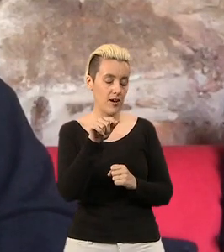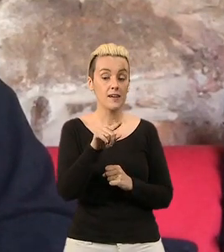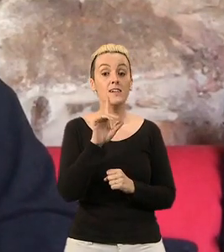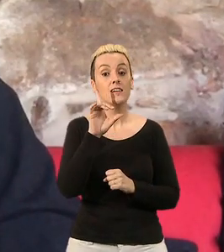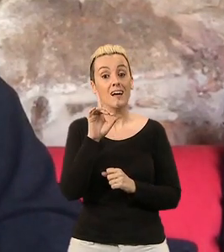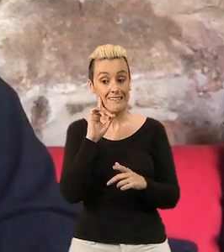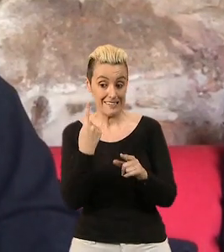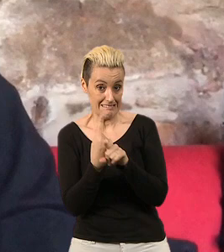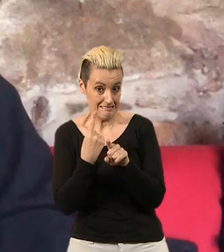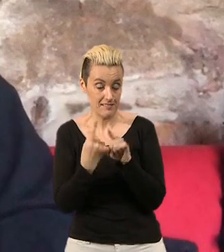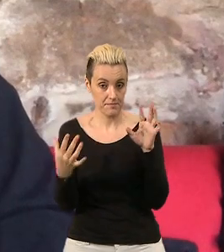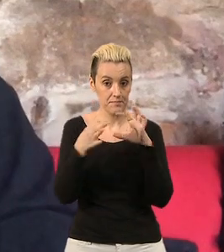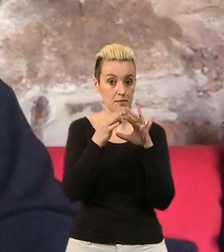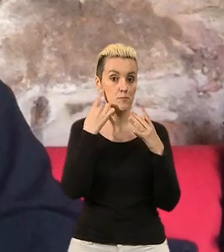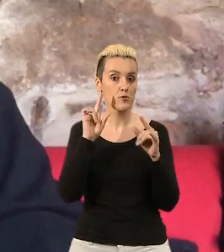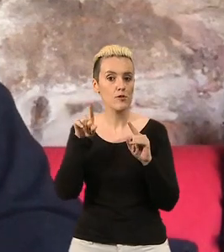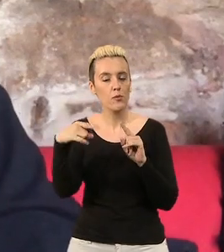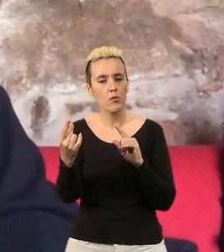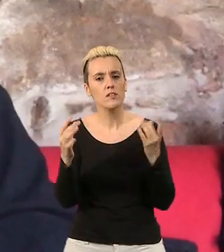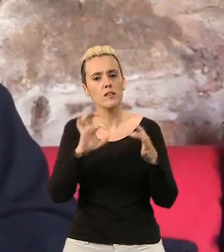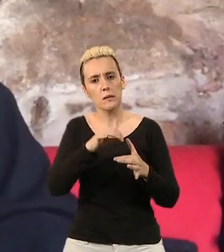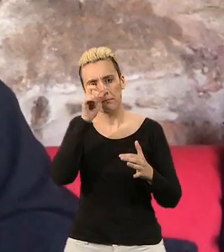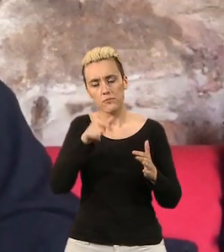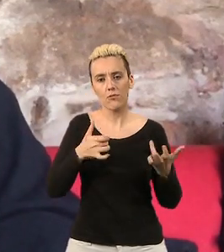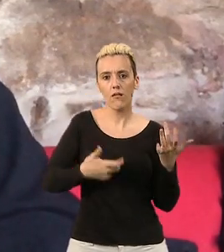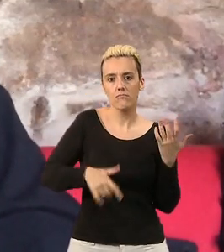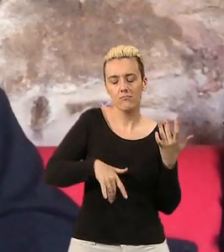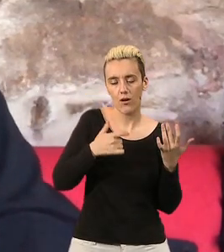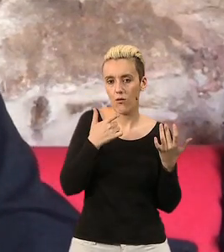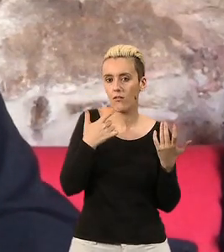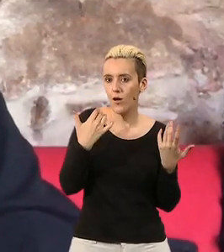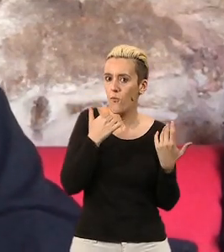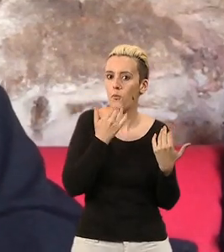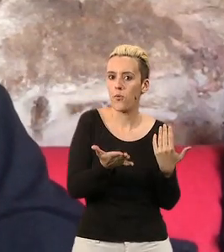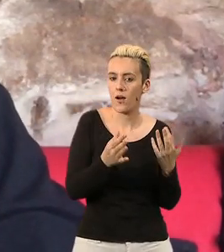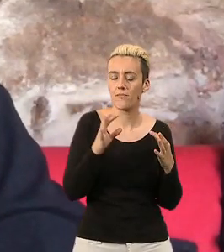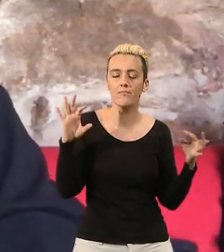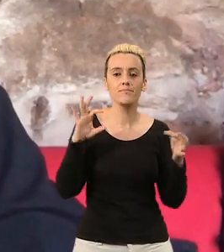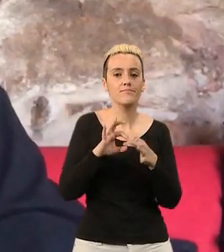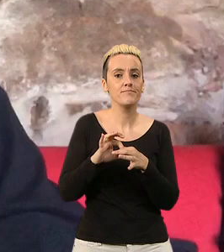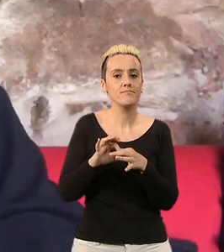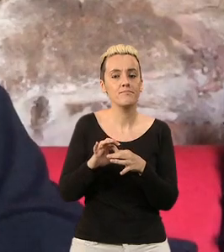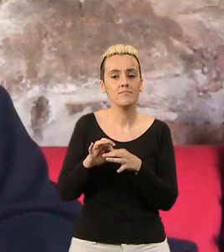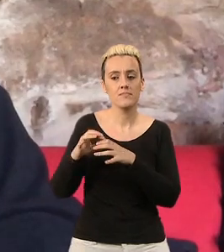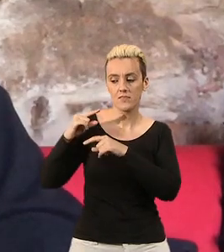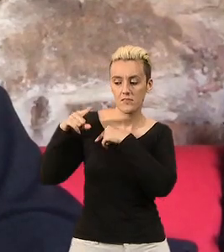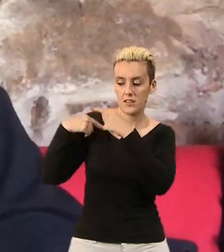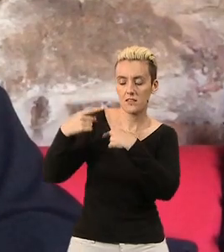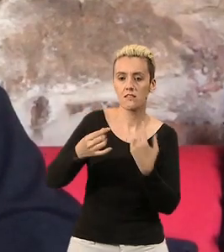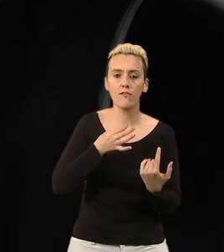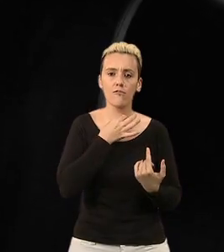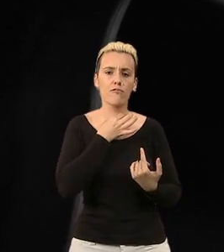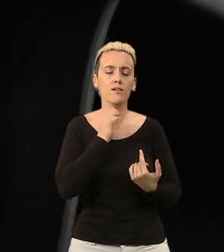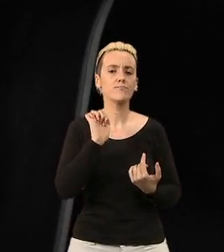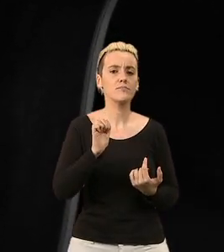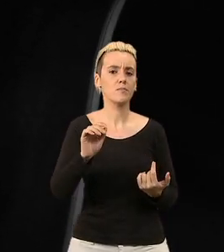que está ligado a um outro tema também de um grande guitarrista e grande compositor mais ligado à tradição